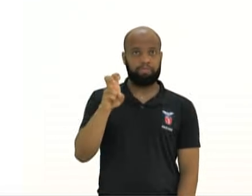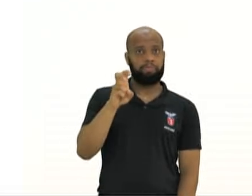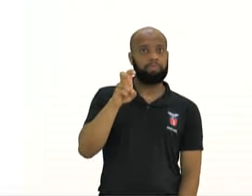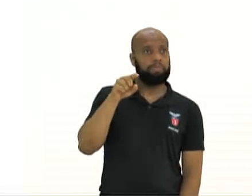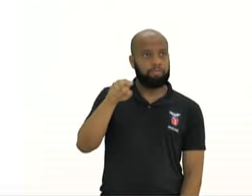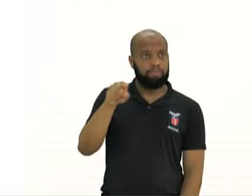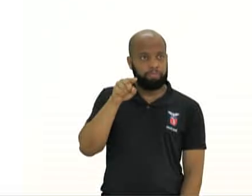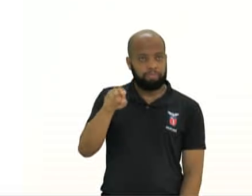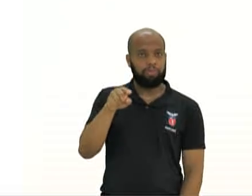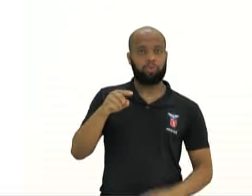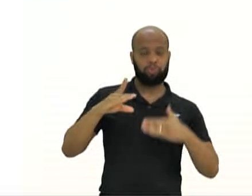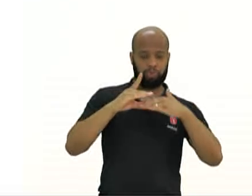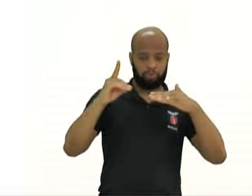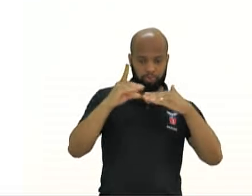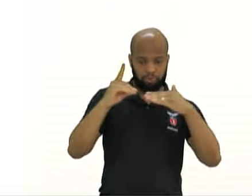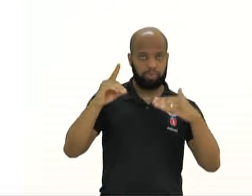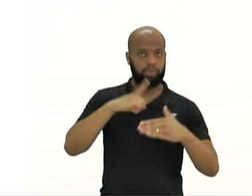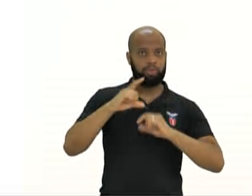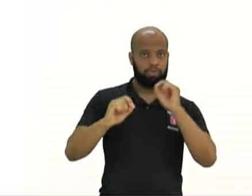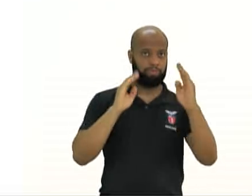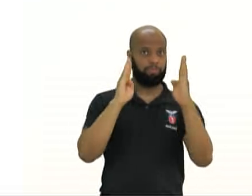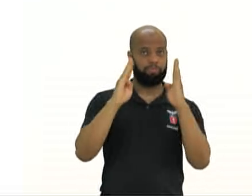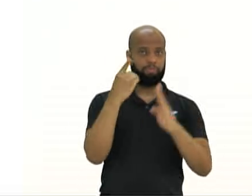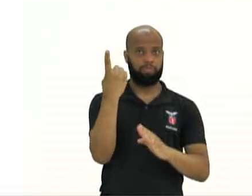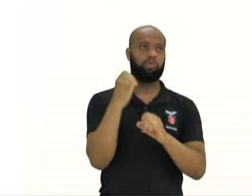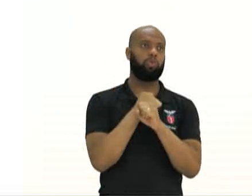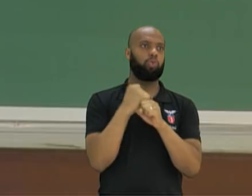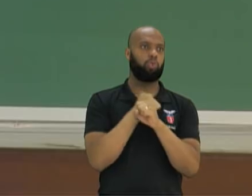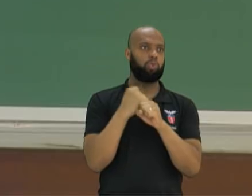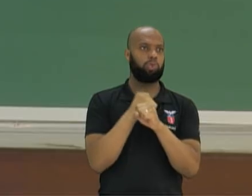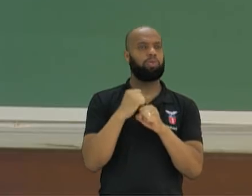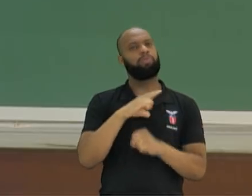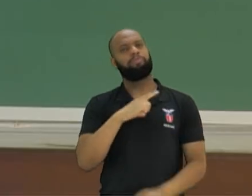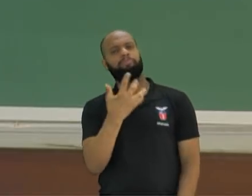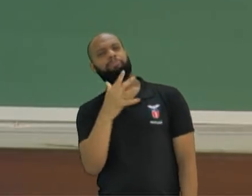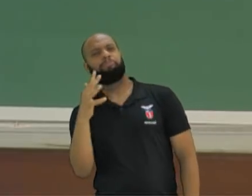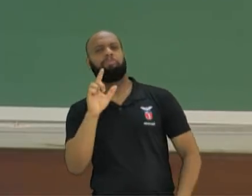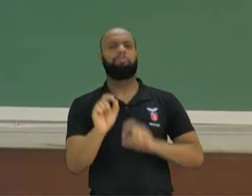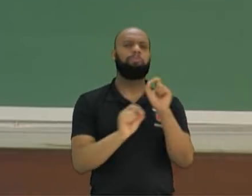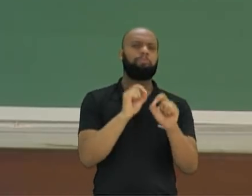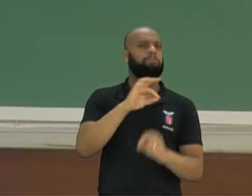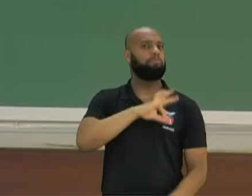15.501 dólares, isso durante um ano. Né? Então, você vai ver, eles ganham,